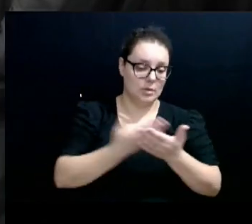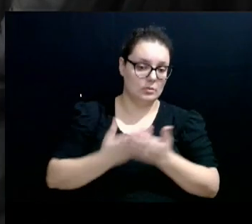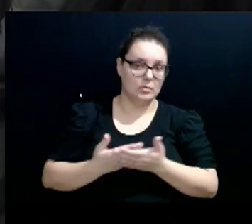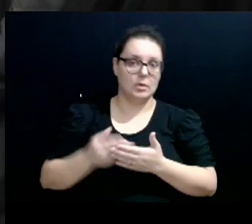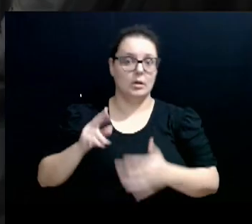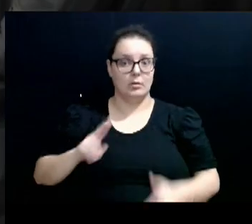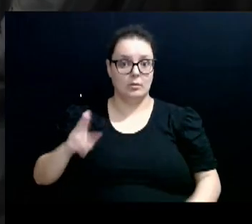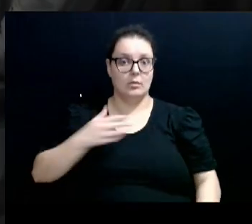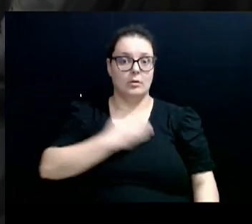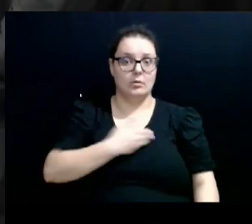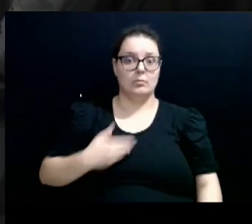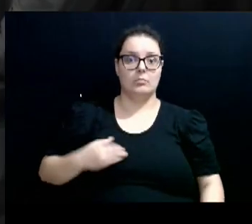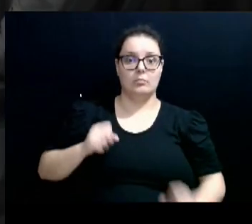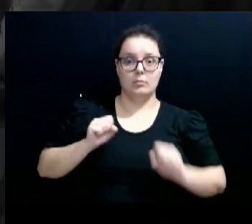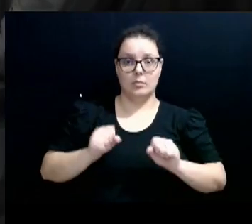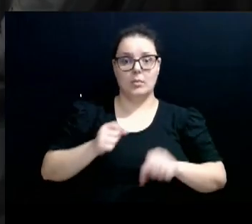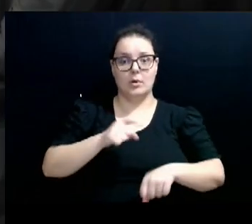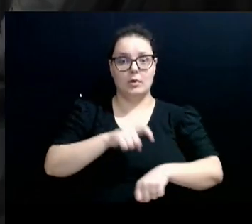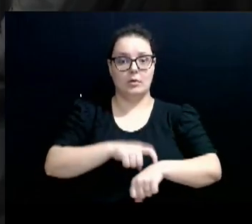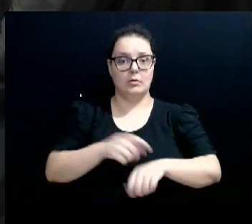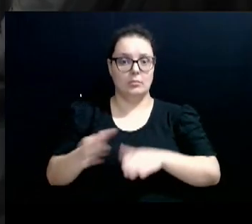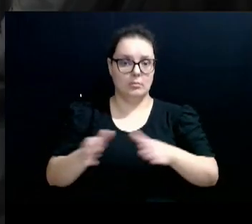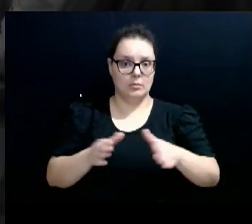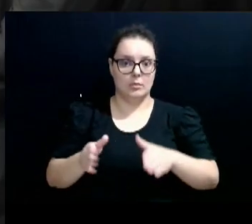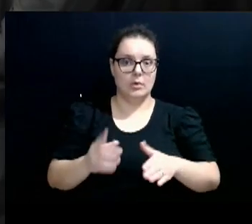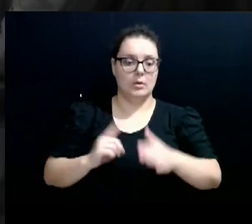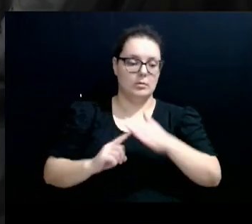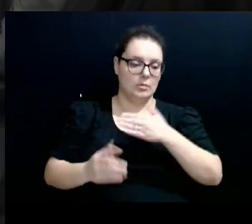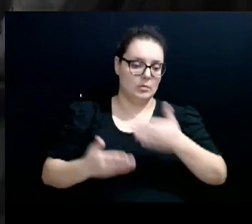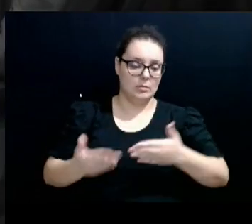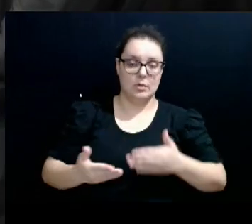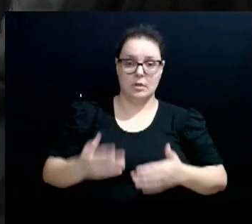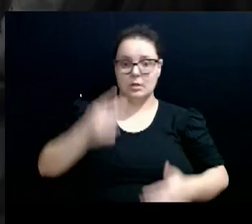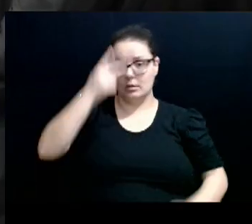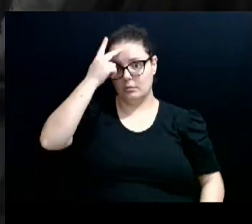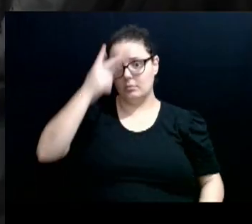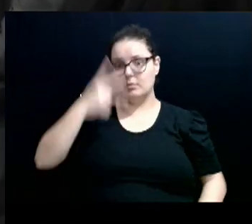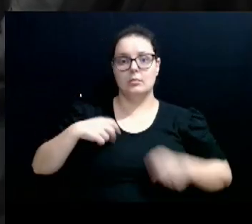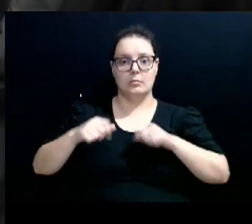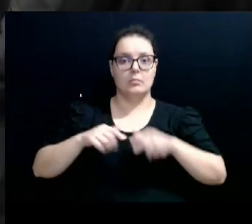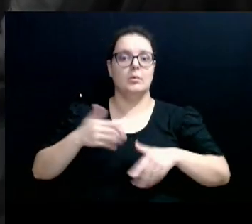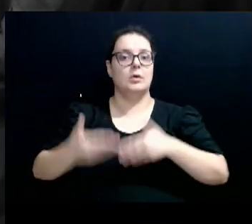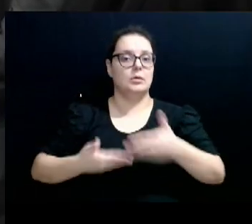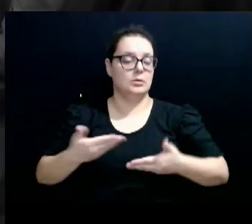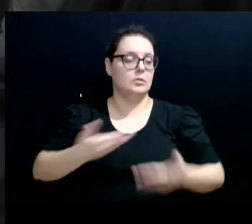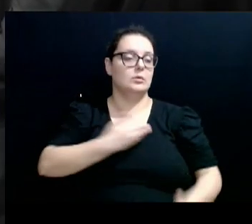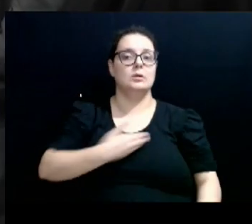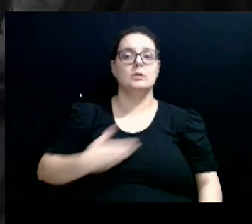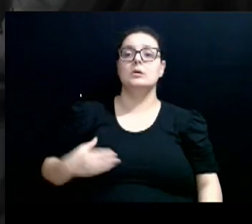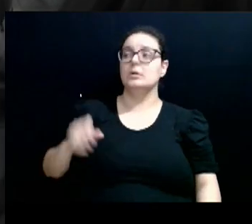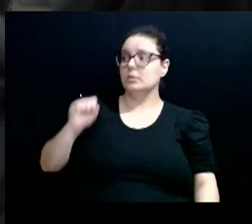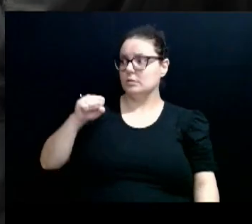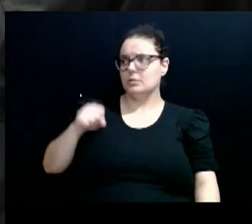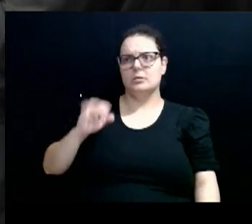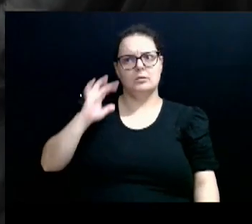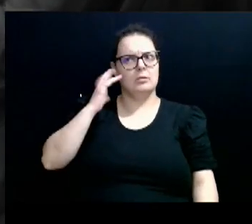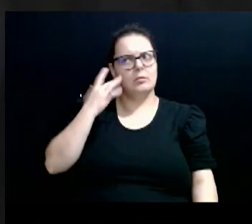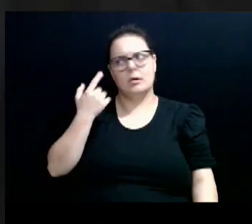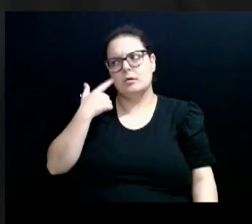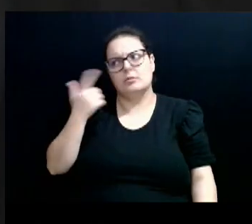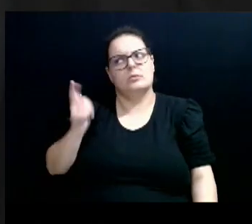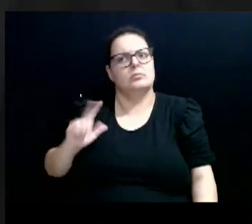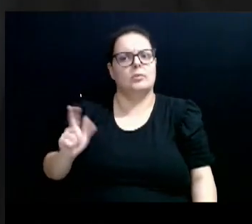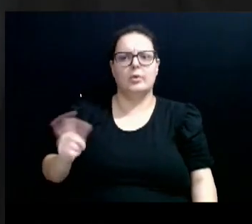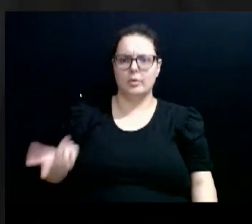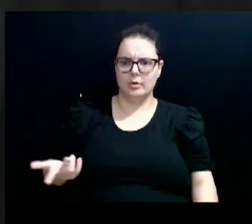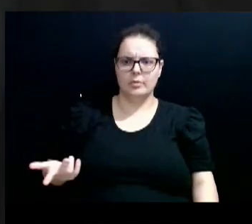prestar serviço nas suas respectivas formações para o serviço público mesmo. Eu acho óbvio isso, né? Mas eu fiz isso